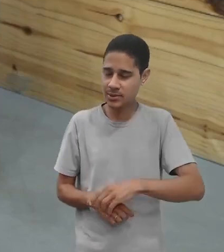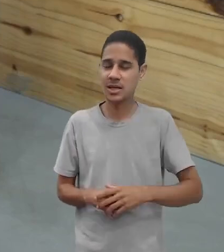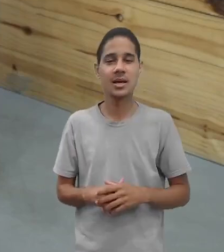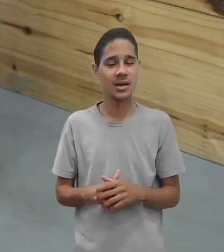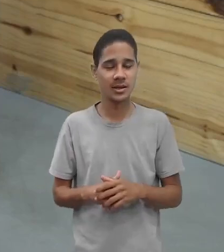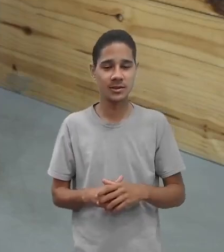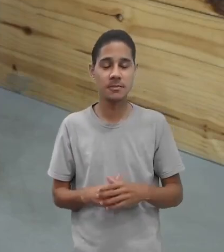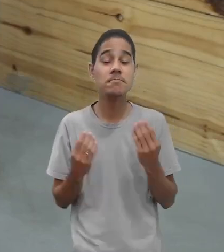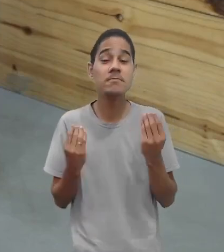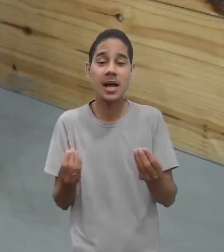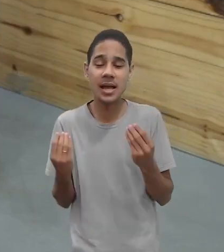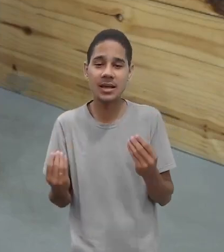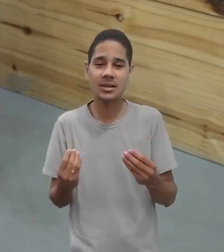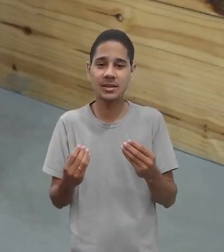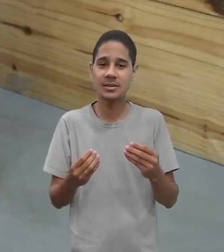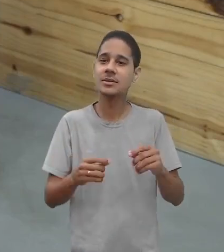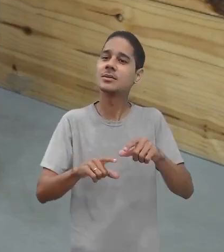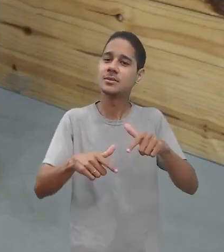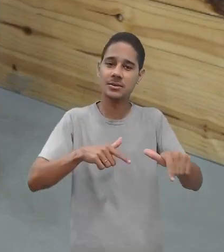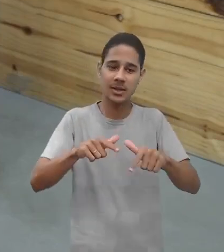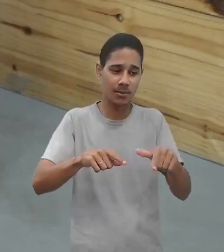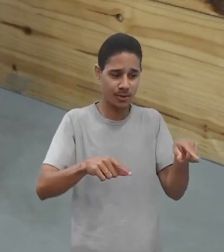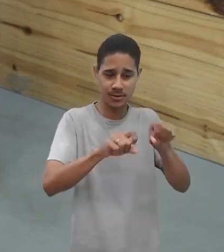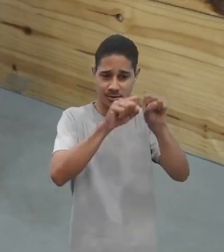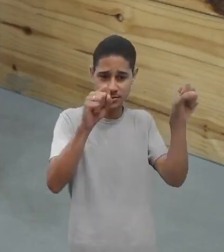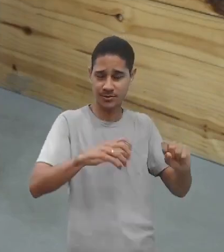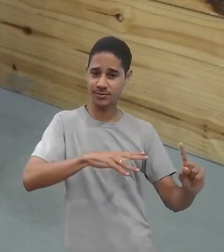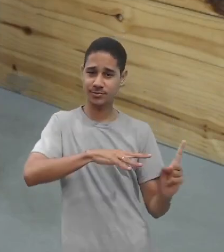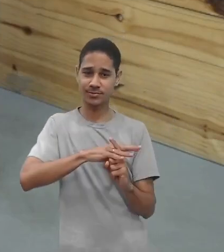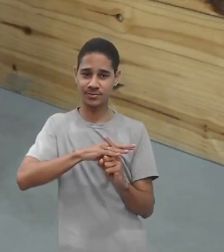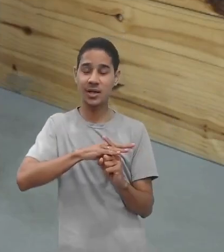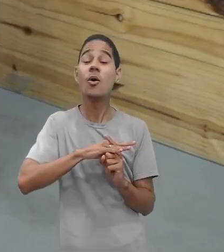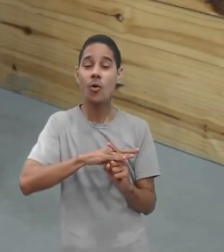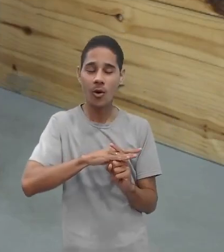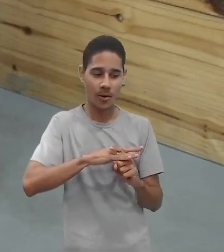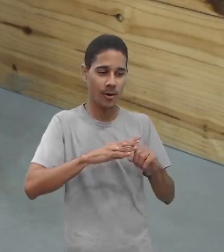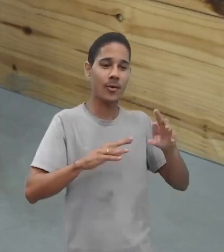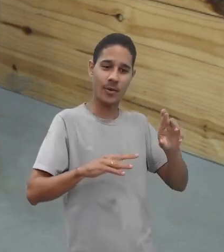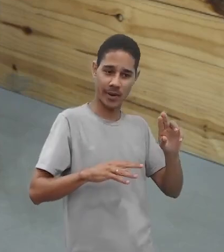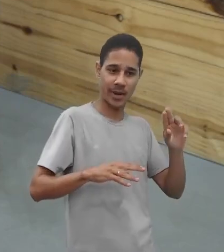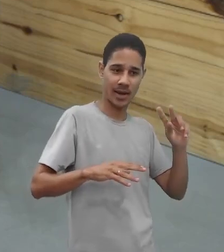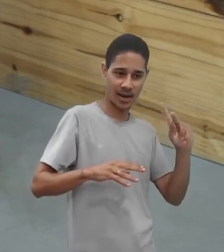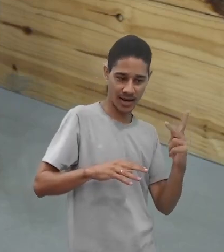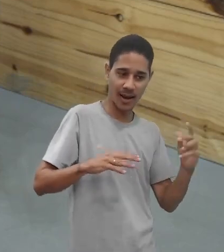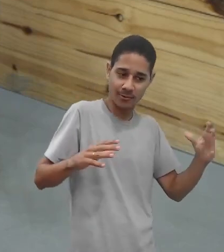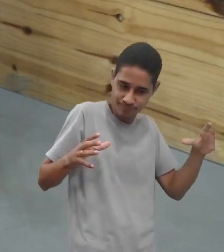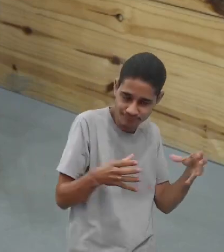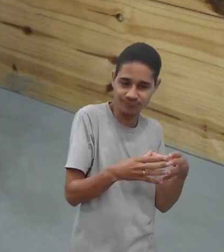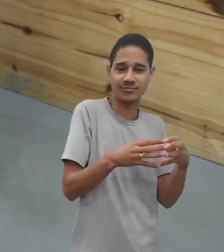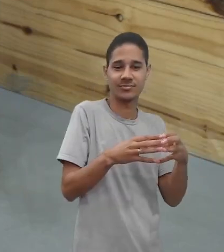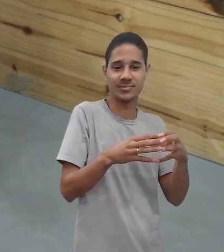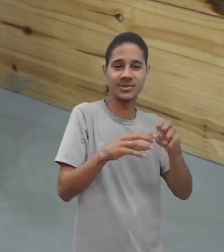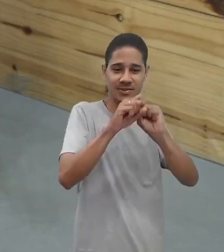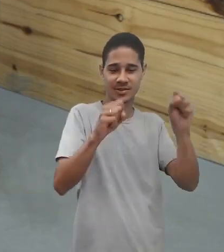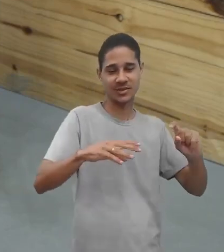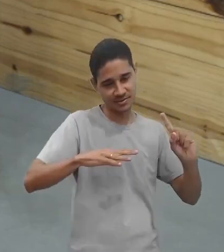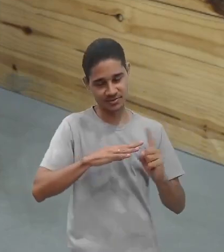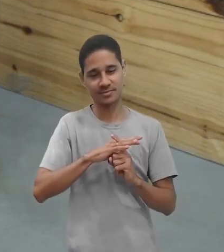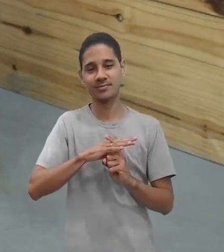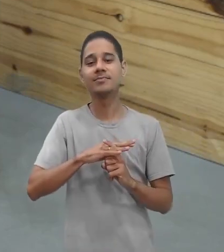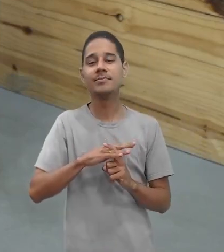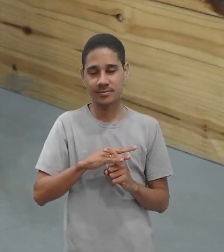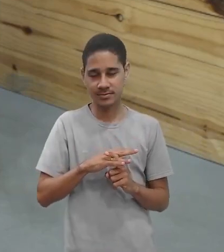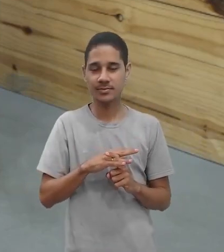Para atuar dentro desse sistema integrado, integrando o RH dentro desse sistema. Não fica de fora,